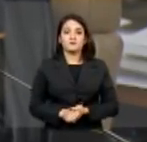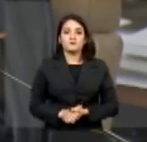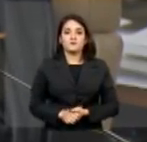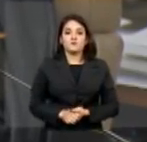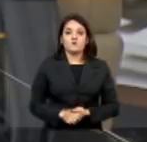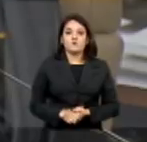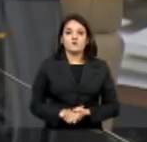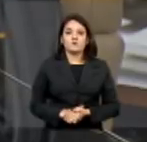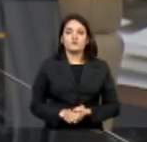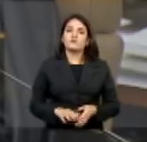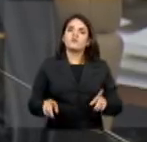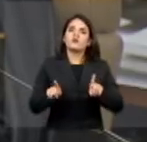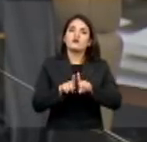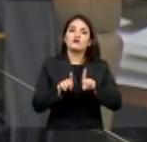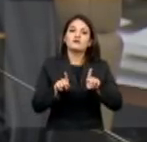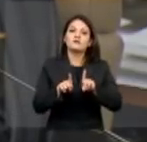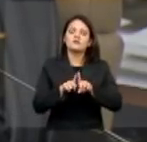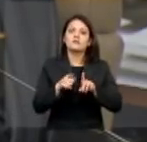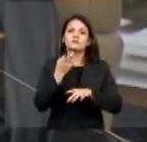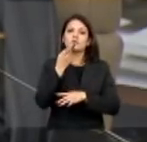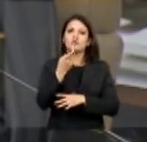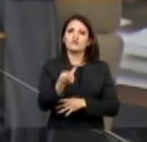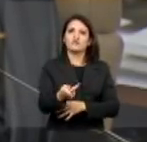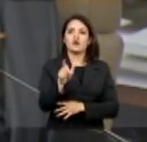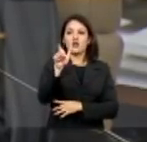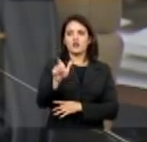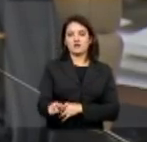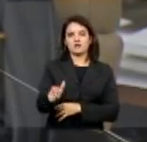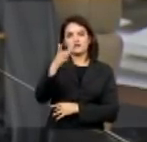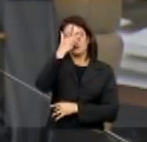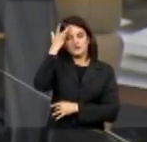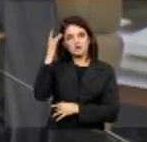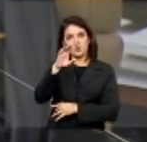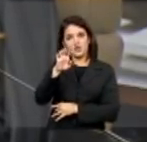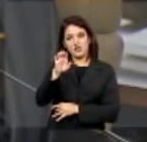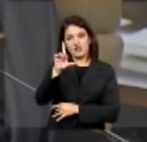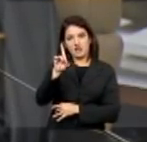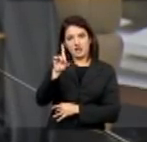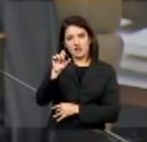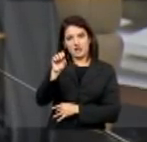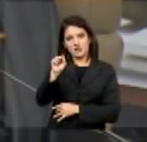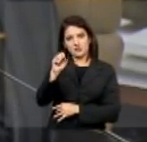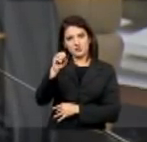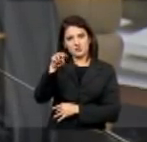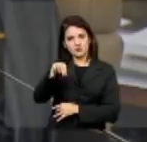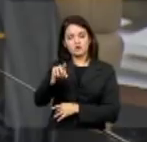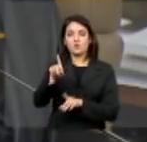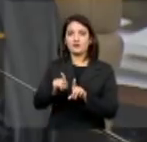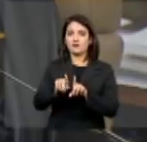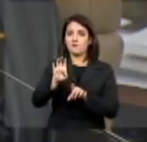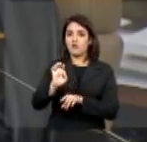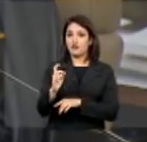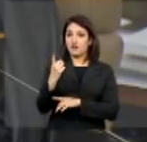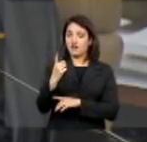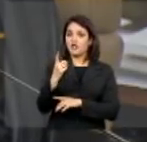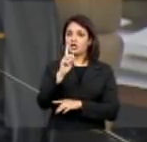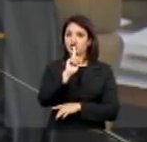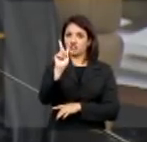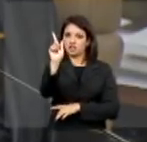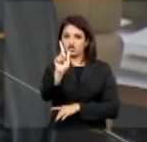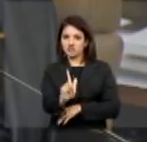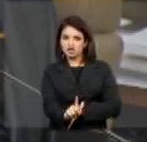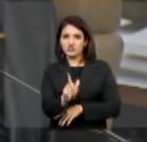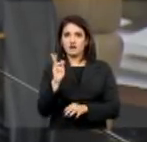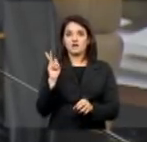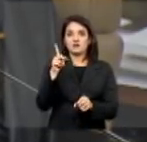notice que esse colaborador edson krumenauer também é gerente da petrobras e teria